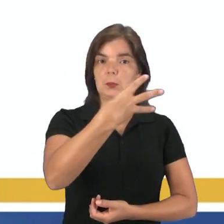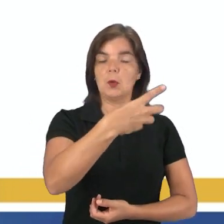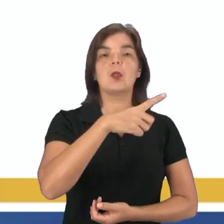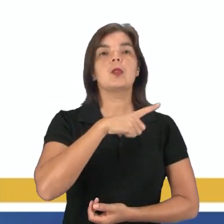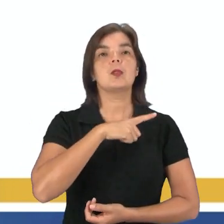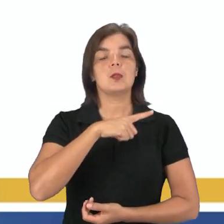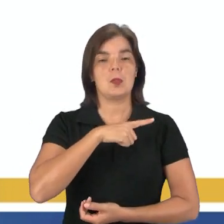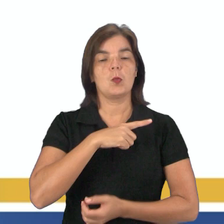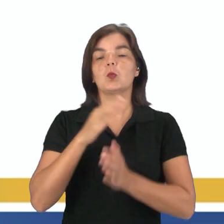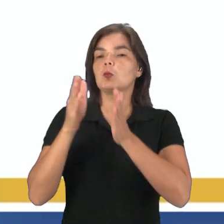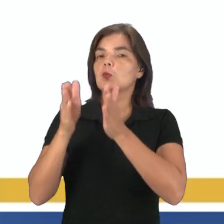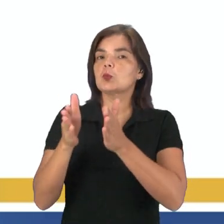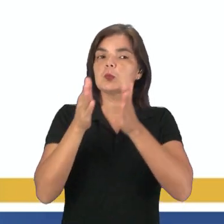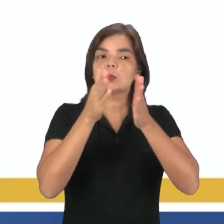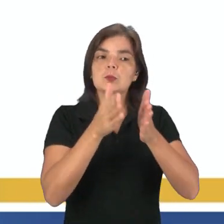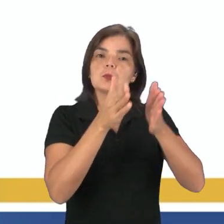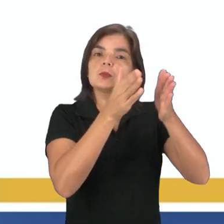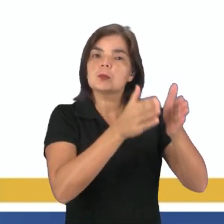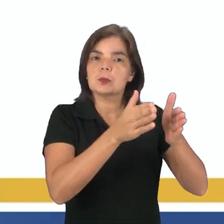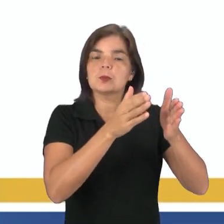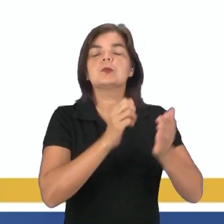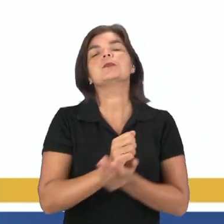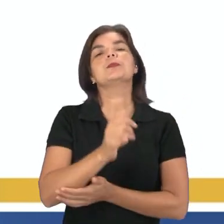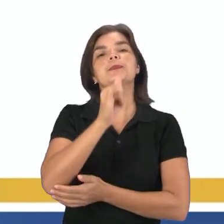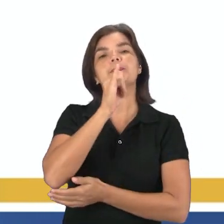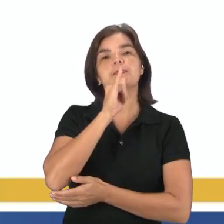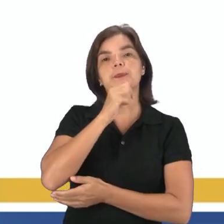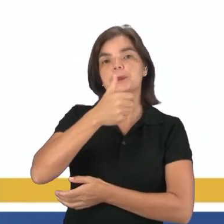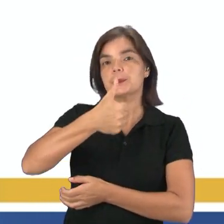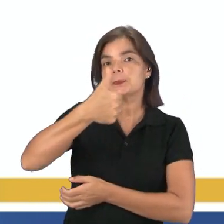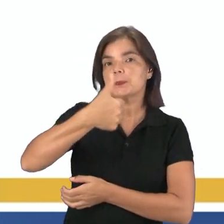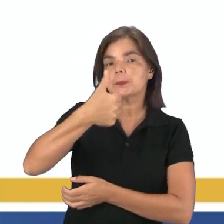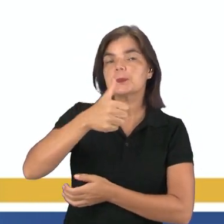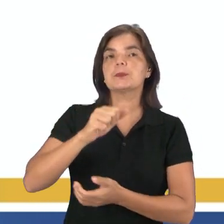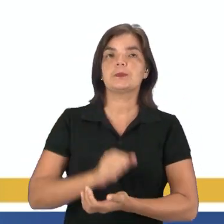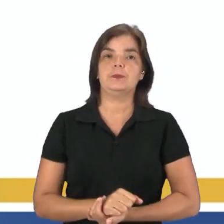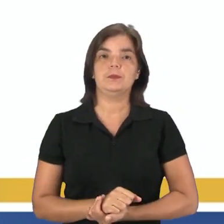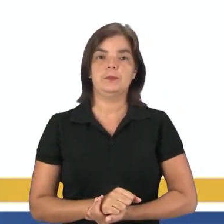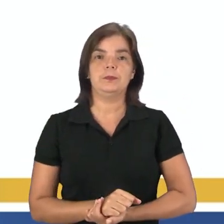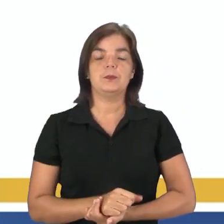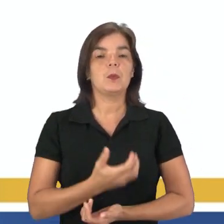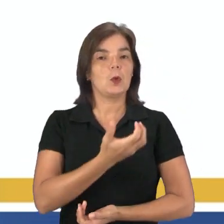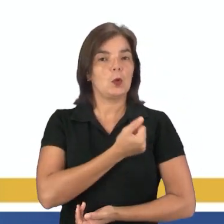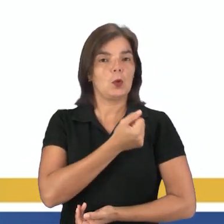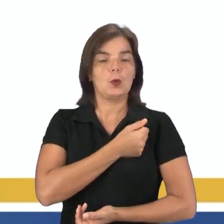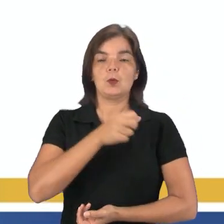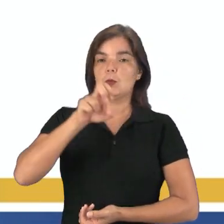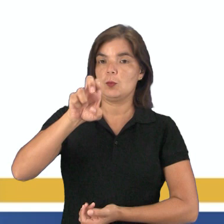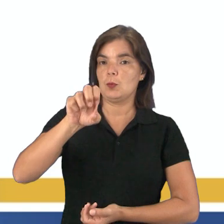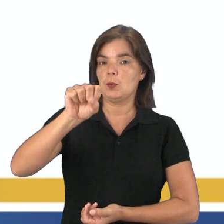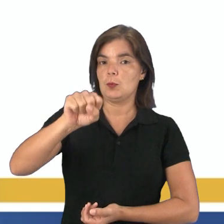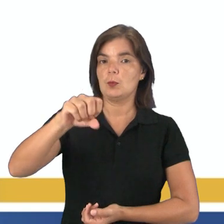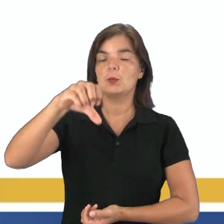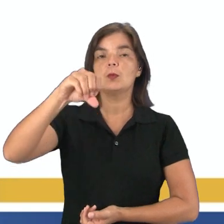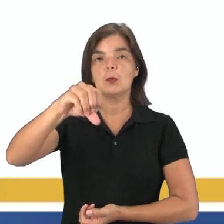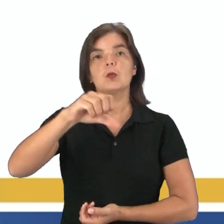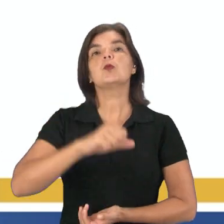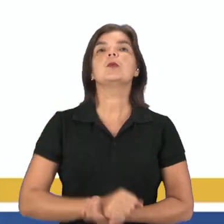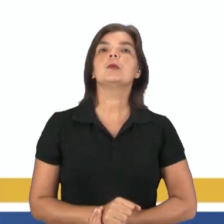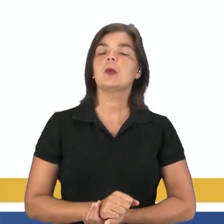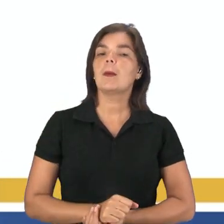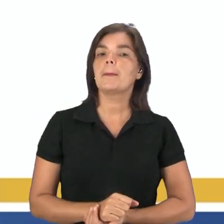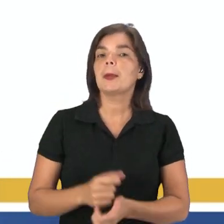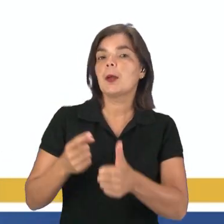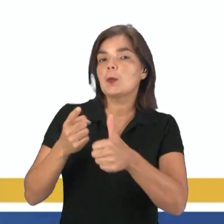nós formamos uma classe. Por exemplo, aí, nós temos, com esse número 589,